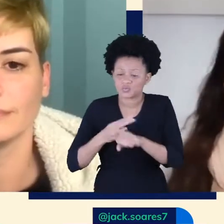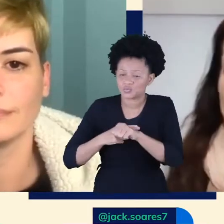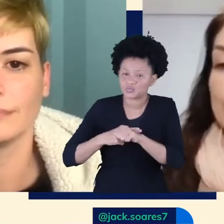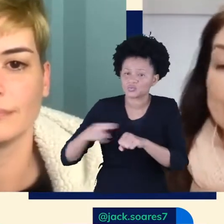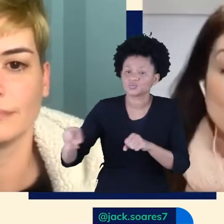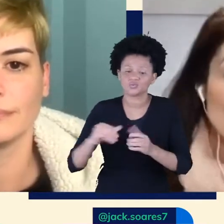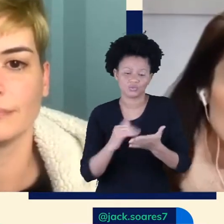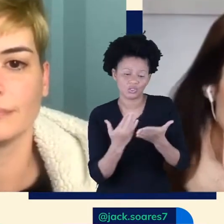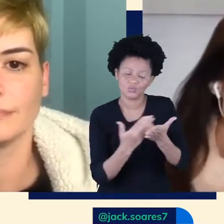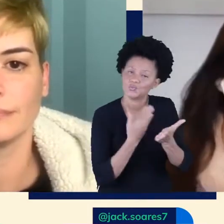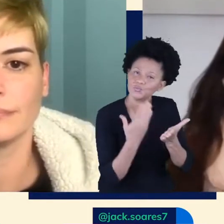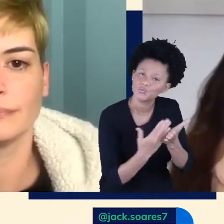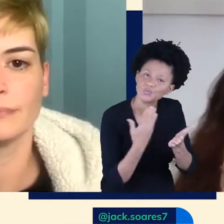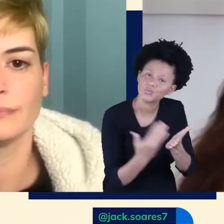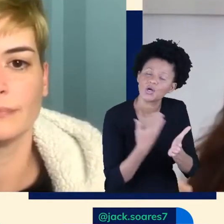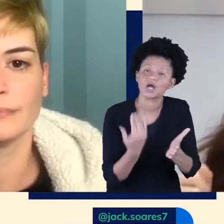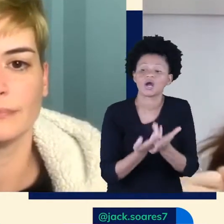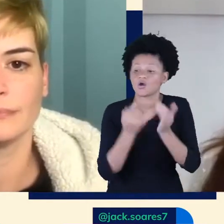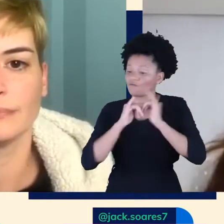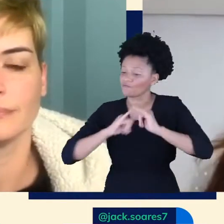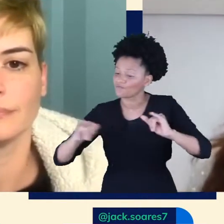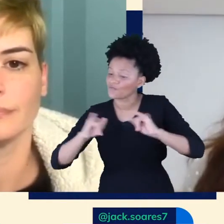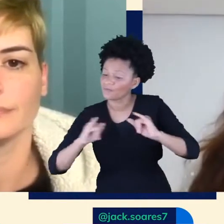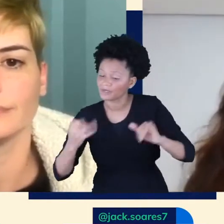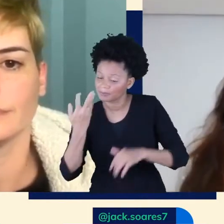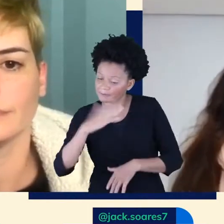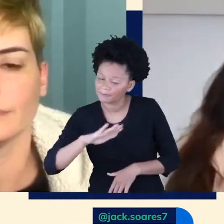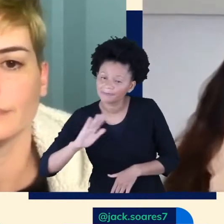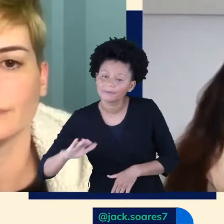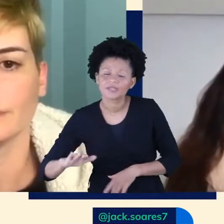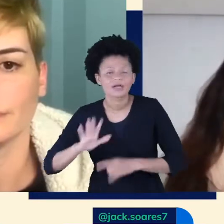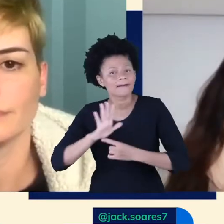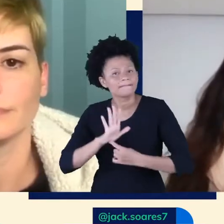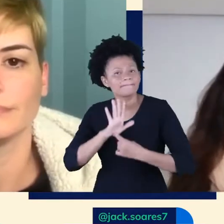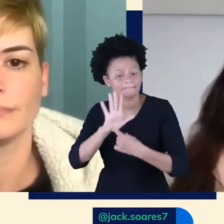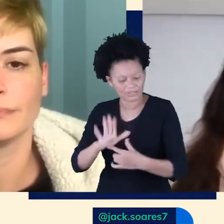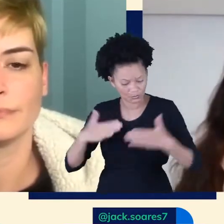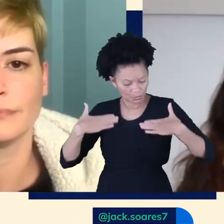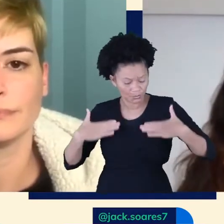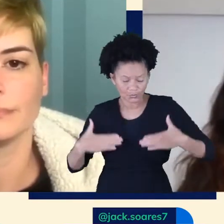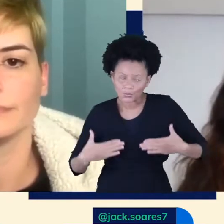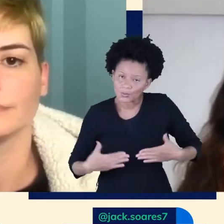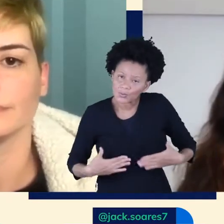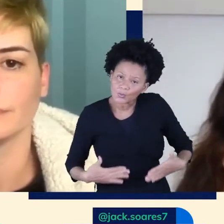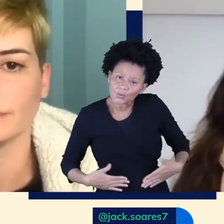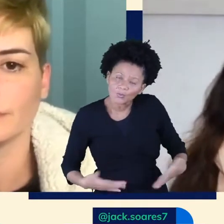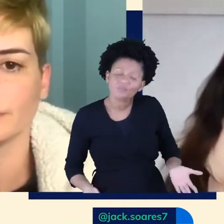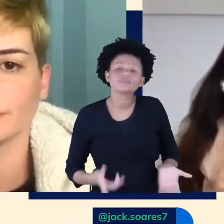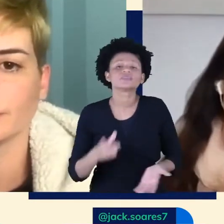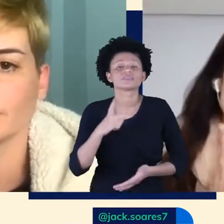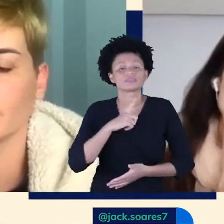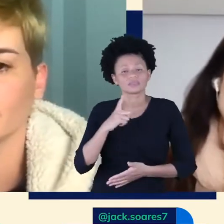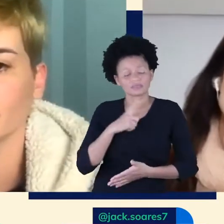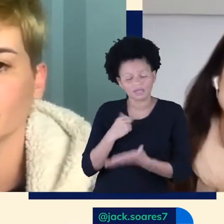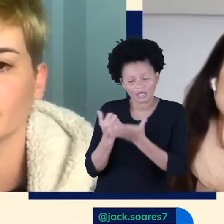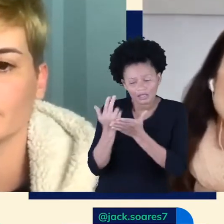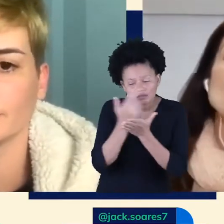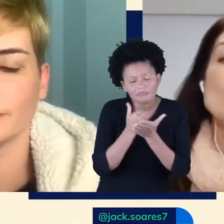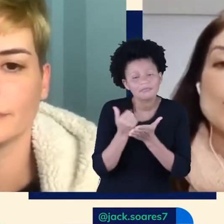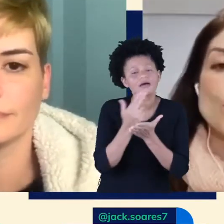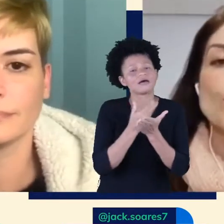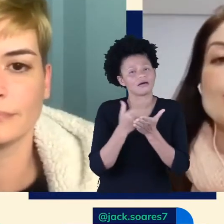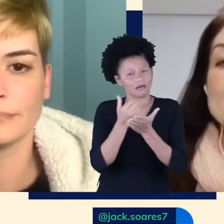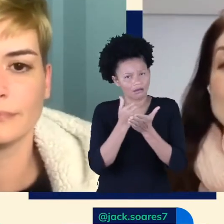fala da nudez que está num livro, uma informação para criança, se eu preciso mostrar anatomia. Então, tem desenhos e